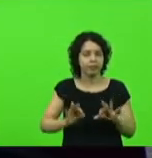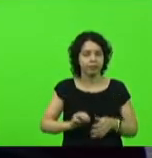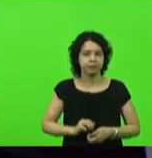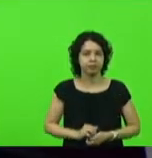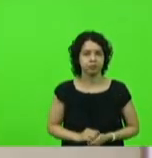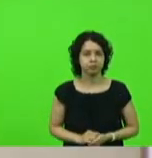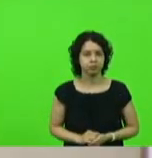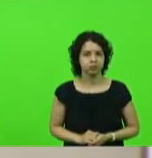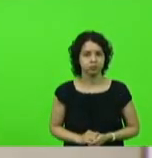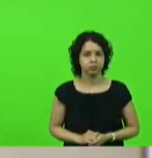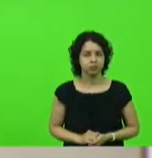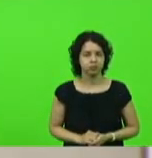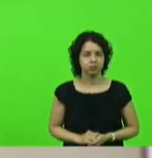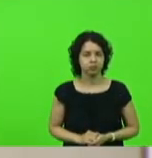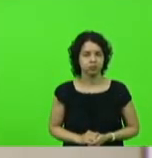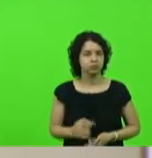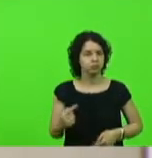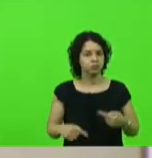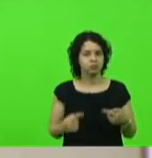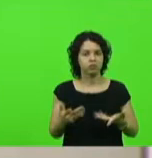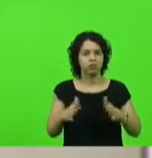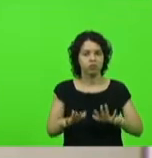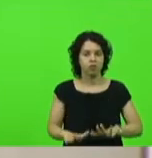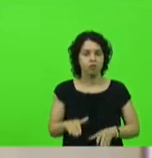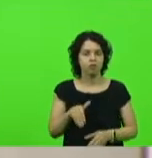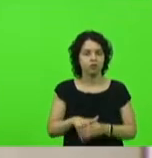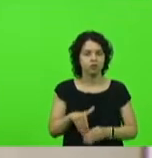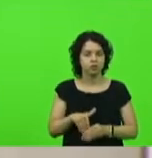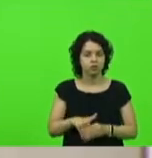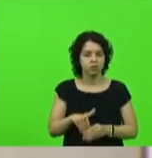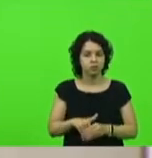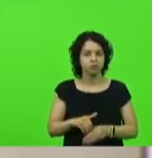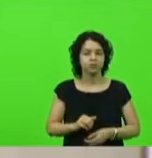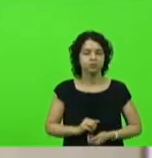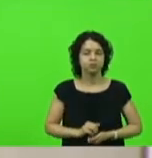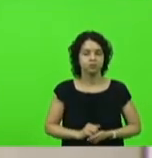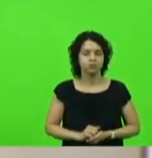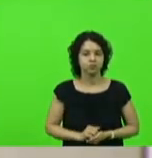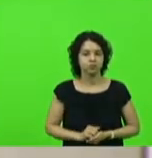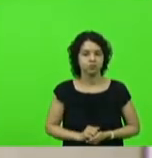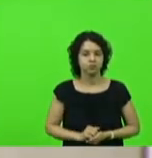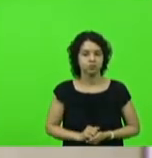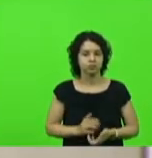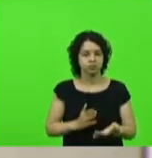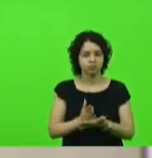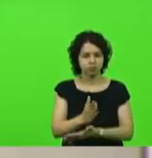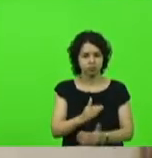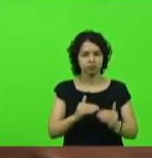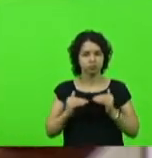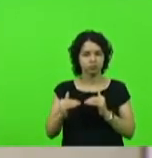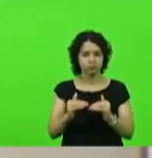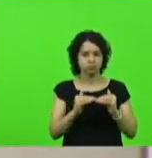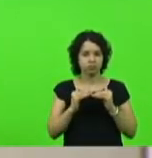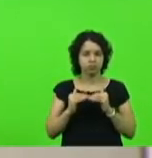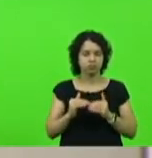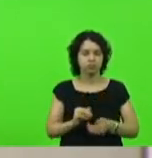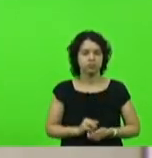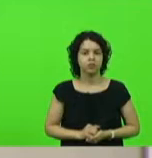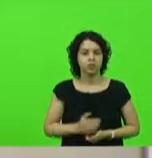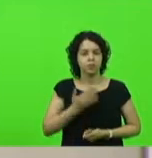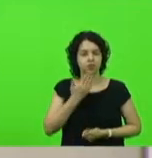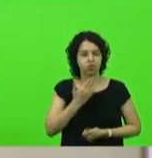Não havendo mais quem queira discutir, em votação. Deputados que aprovam, permaneçam como se encontram. Aprovado por unanimidade. Pedido de